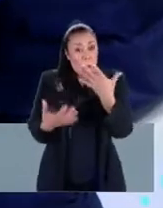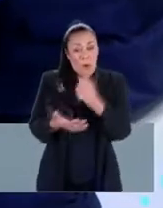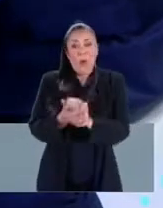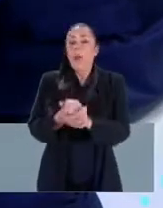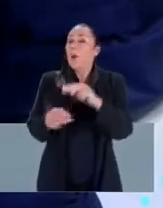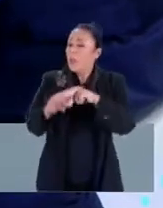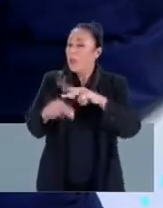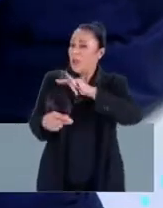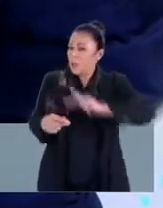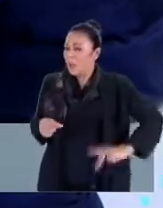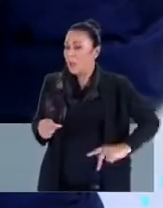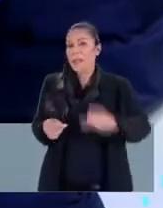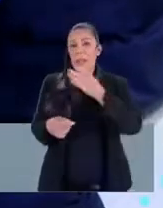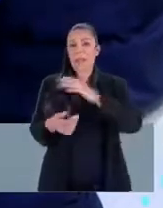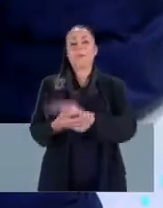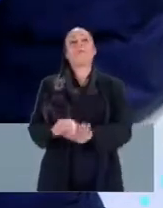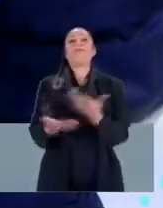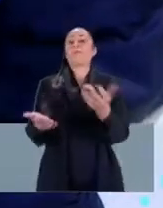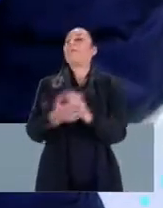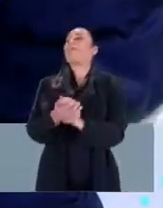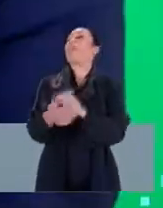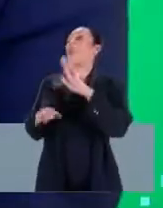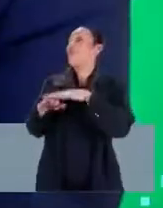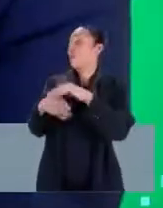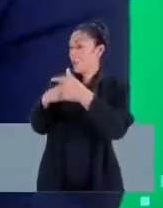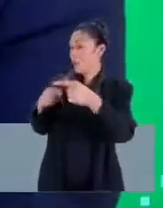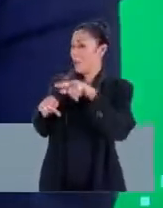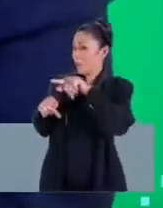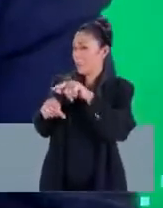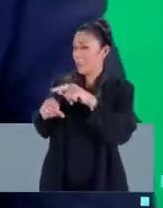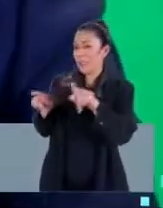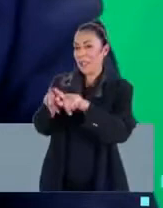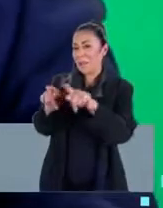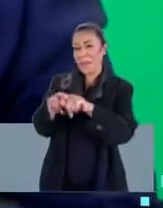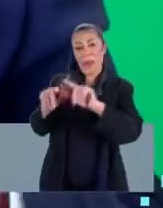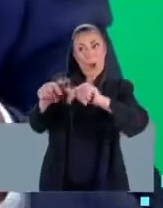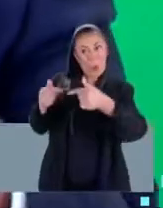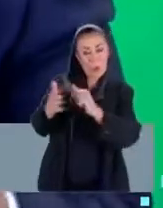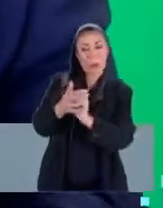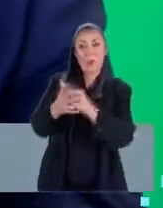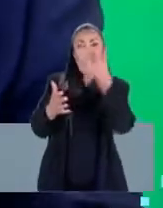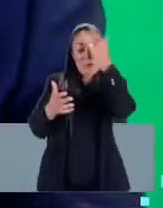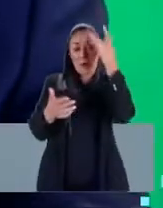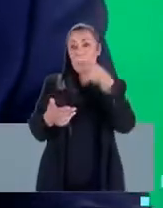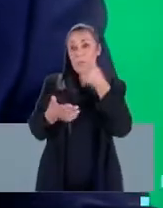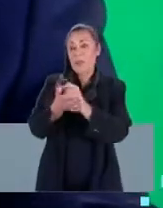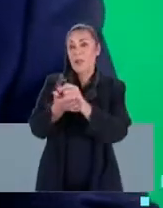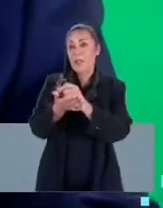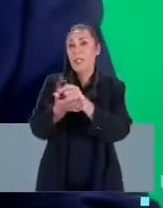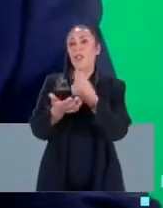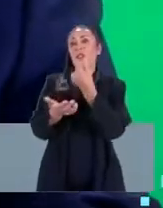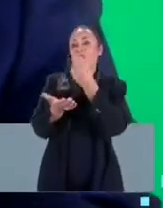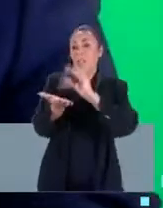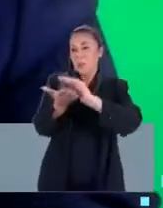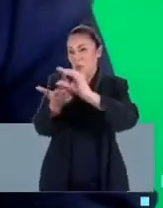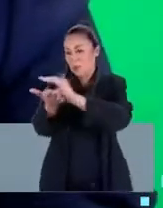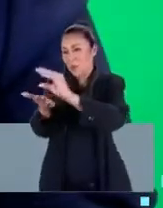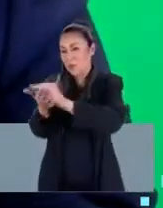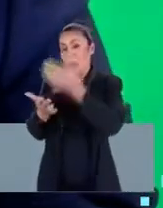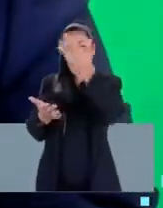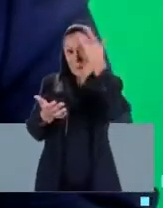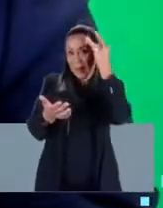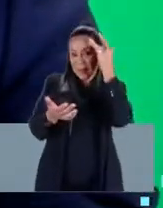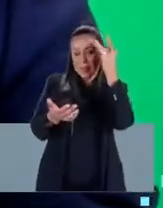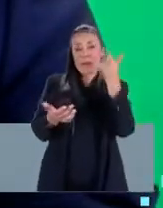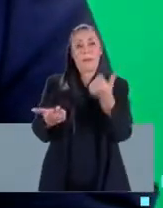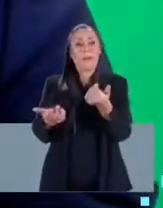da República. Eu vou fazer um negócio que eu sou meio contra. Todos os candidatos que falam que vão dar dinheiro para quem